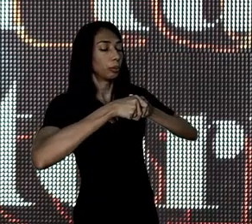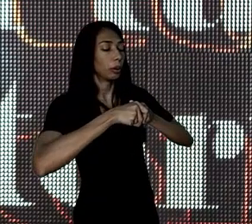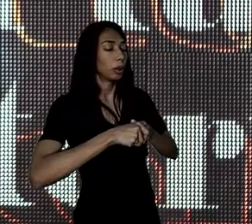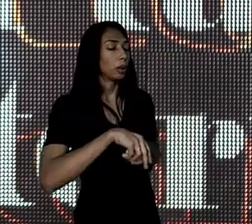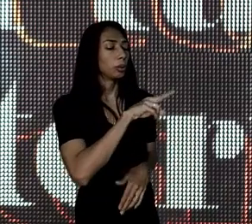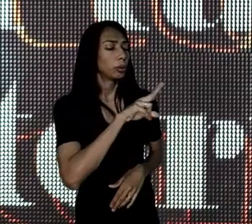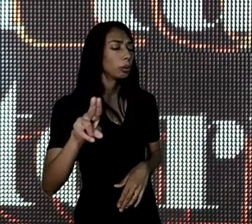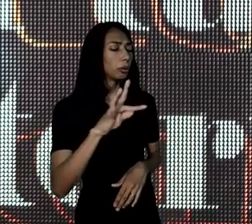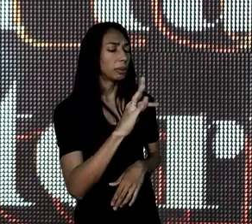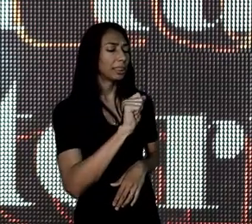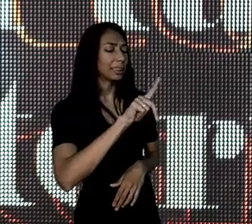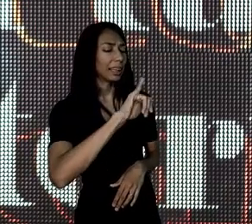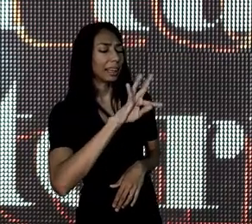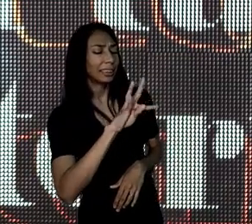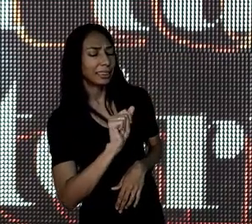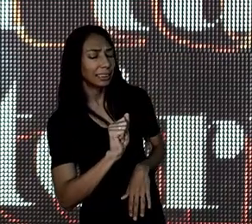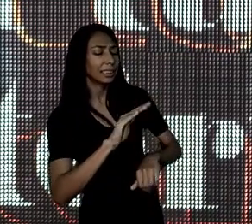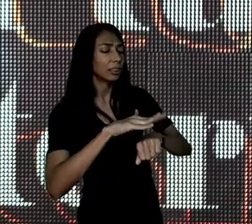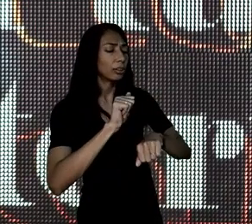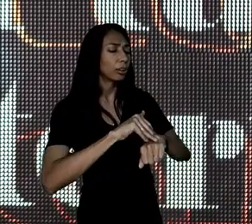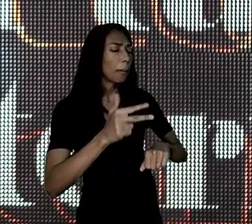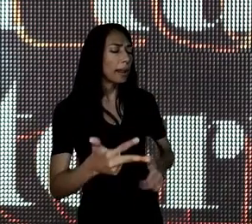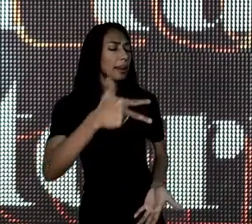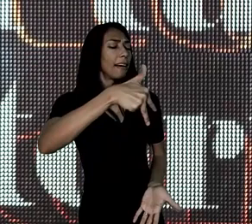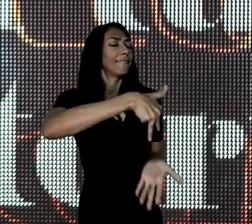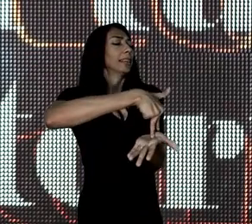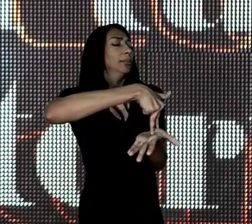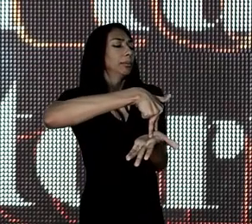menina, eu te mando, levanta-te.